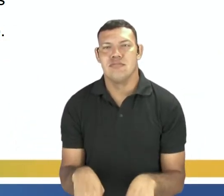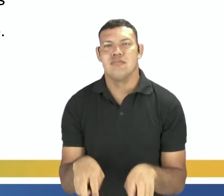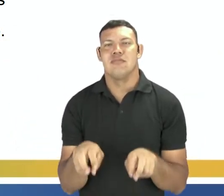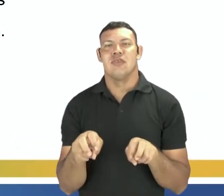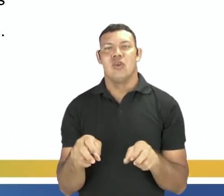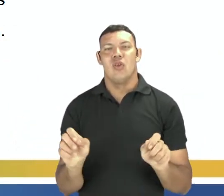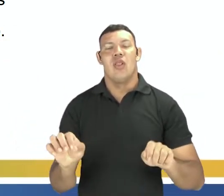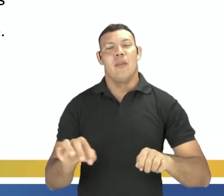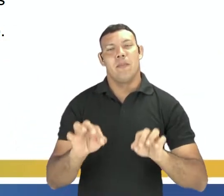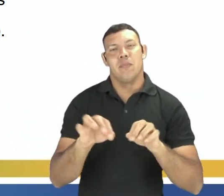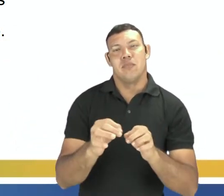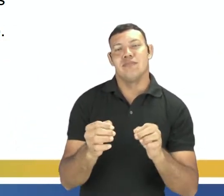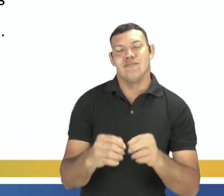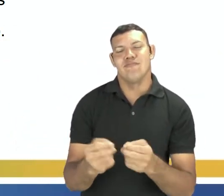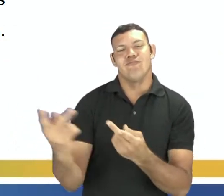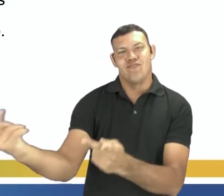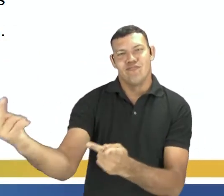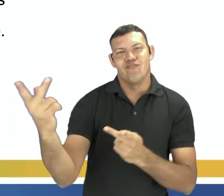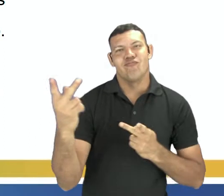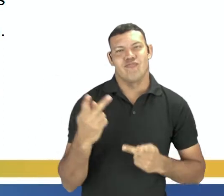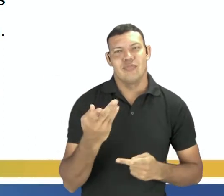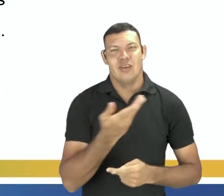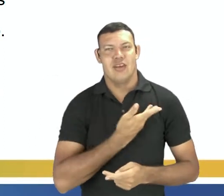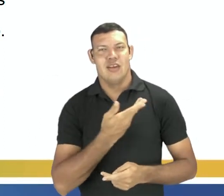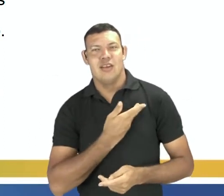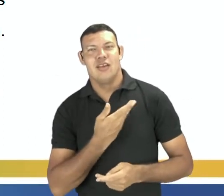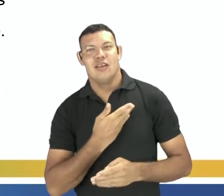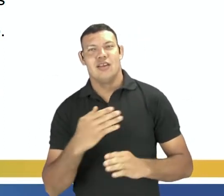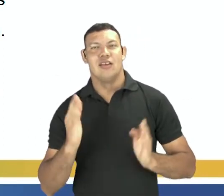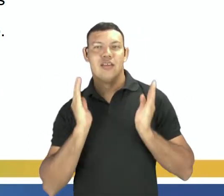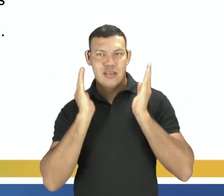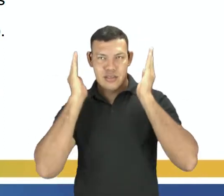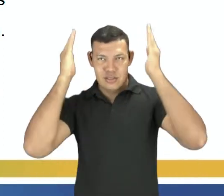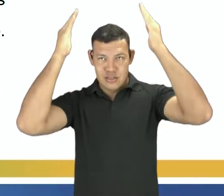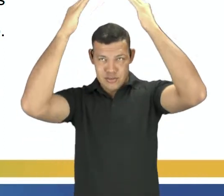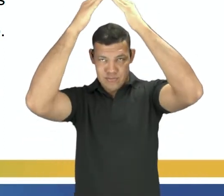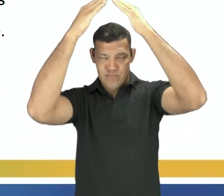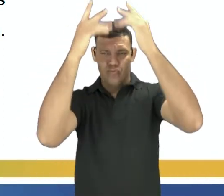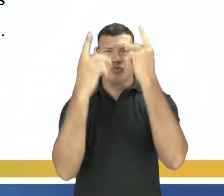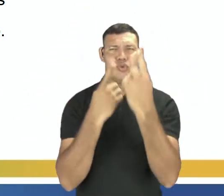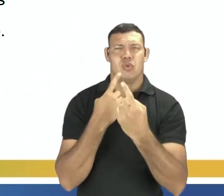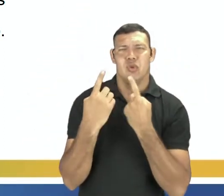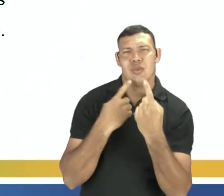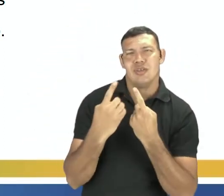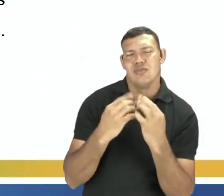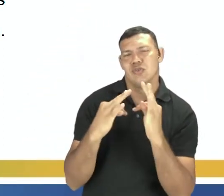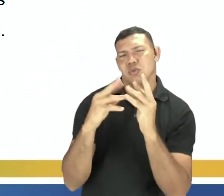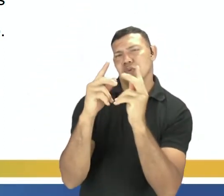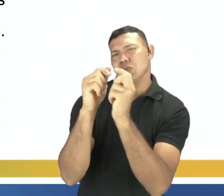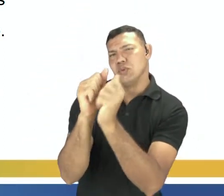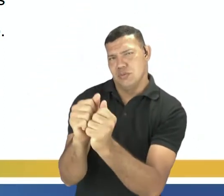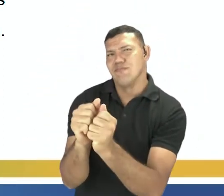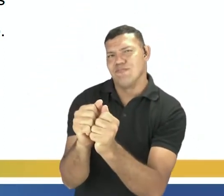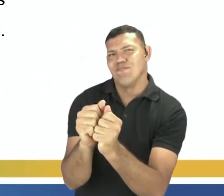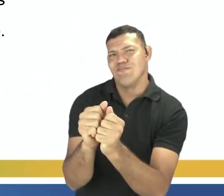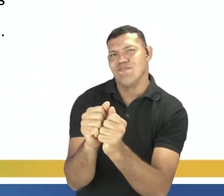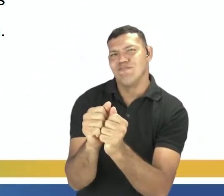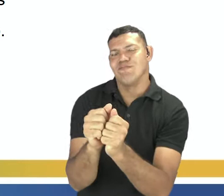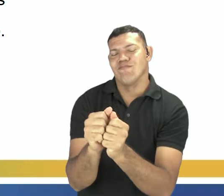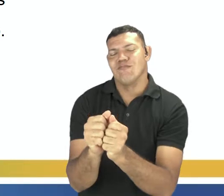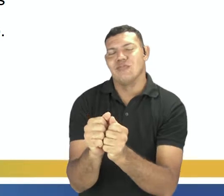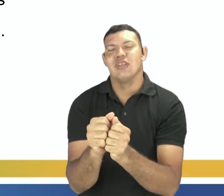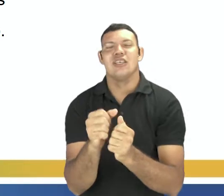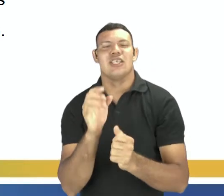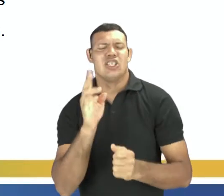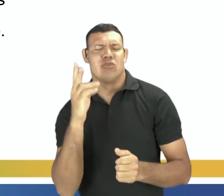ali bordava, recebia amigos e o vigário, dando audiências, discutindo o tempo. Uma virtuosa senhora em suma, dama